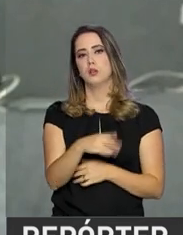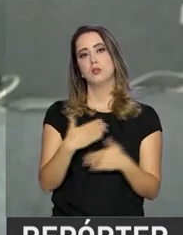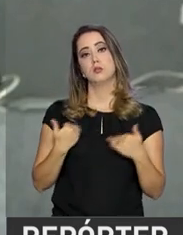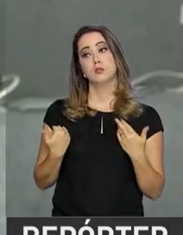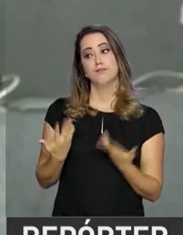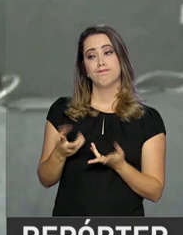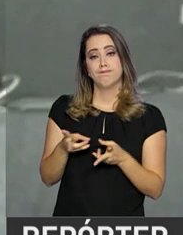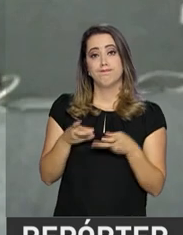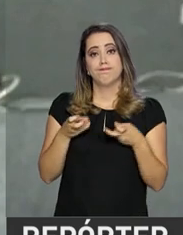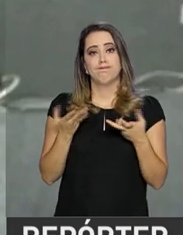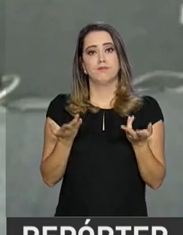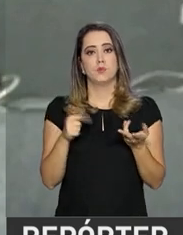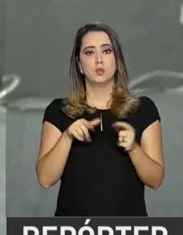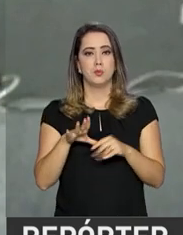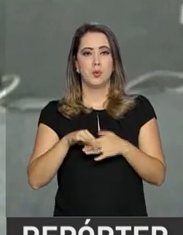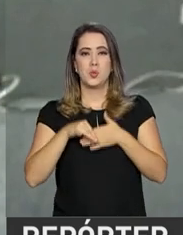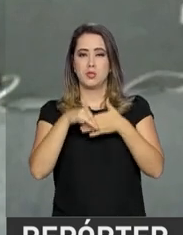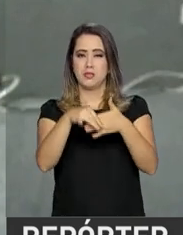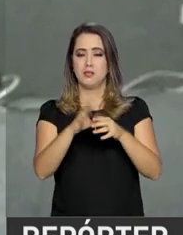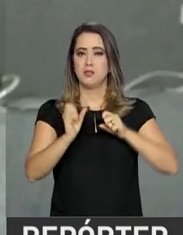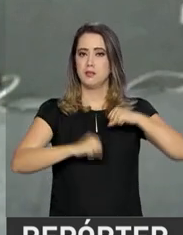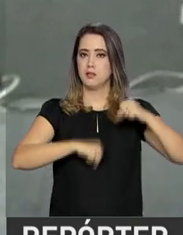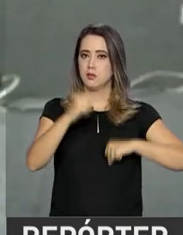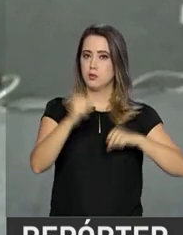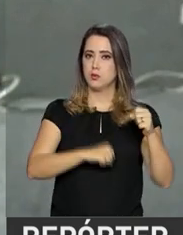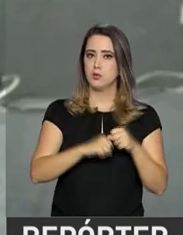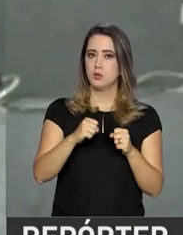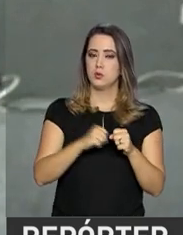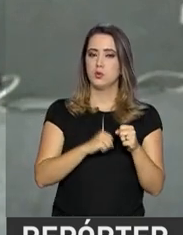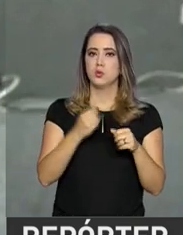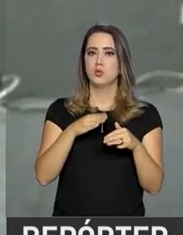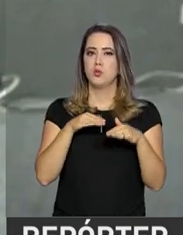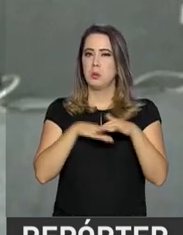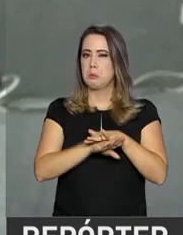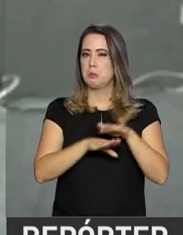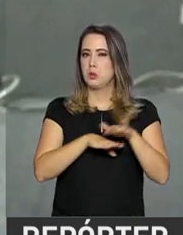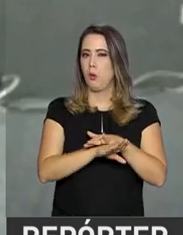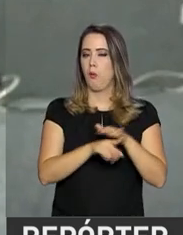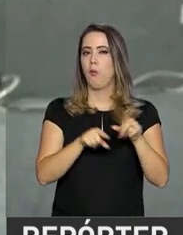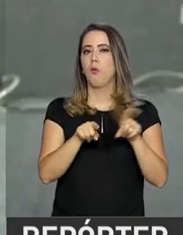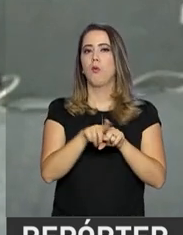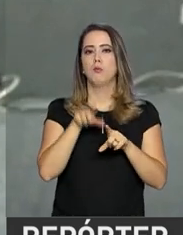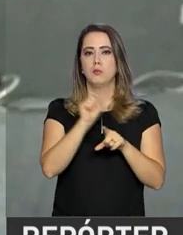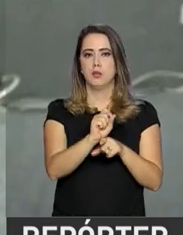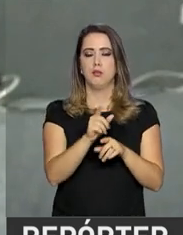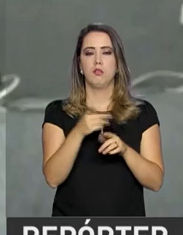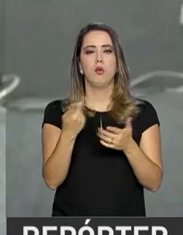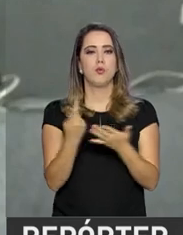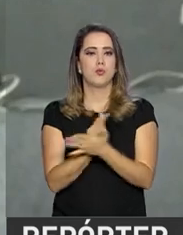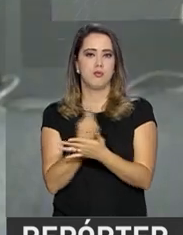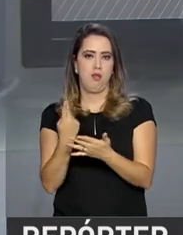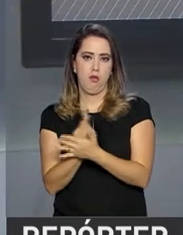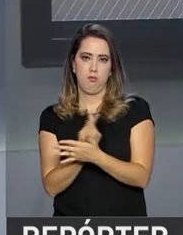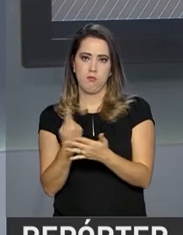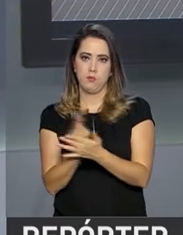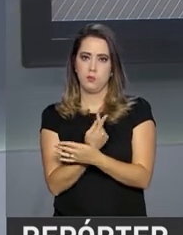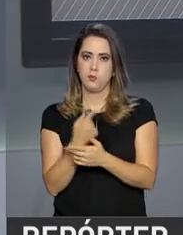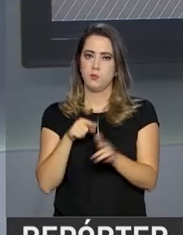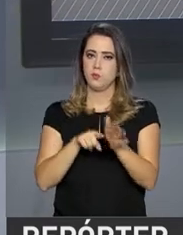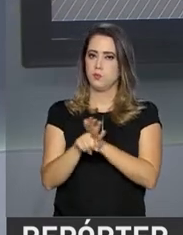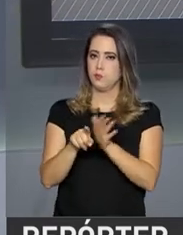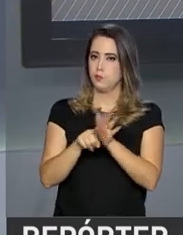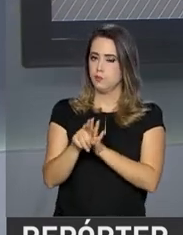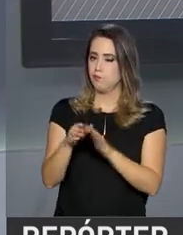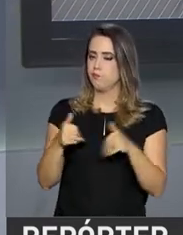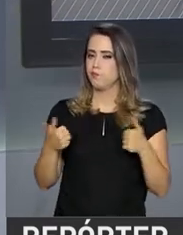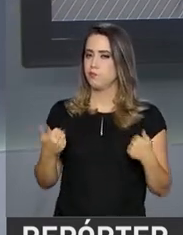constatadas as ações dos dirigentes dessa indústria para acobertar as ilegalidades durante as investigações o ministério